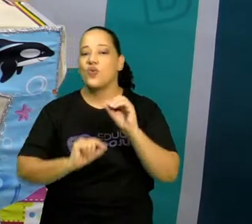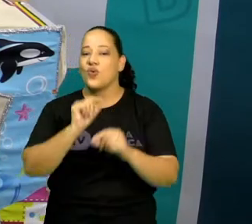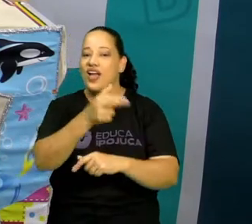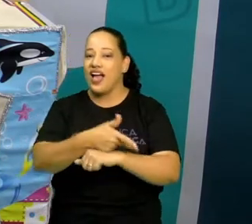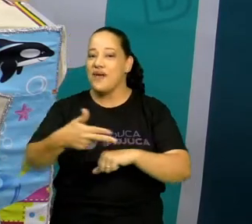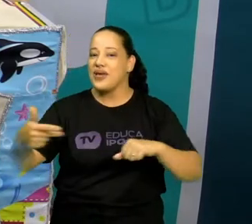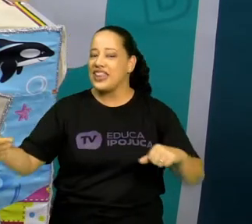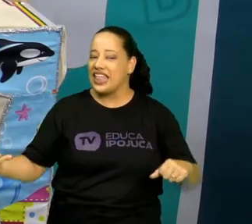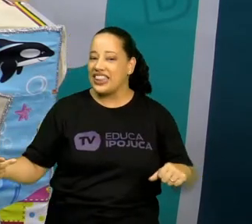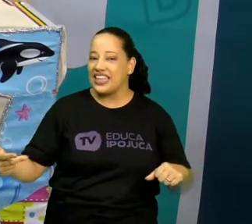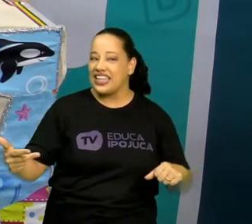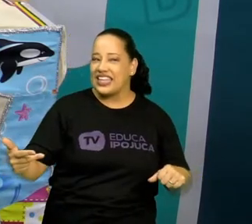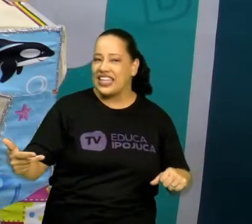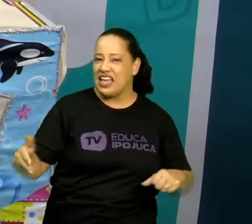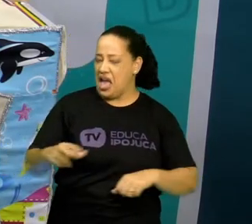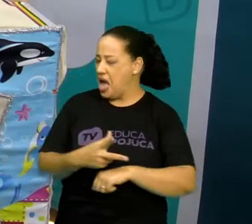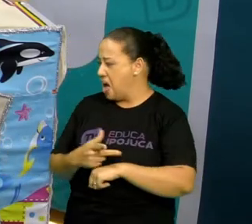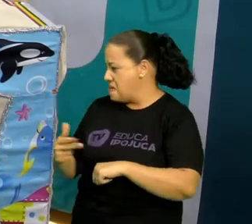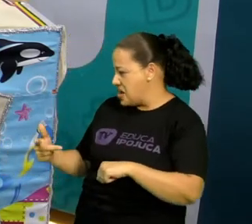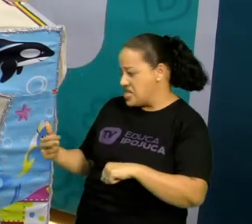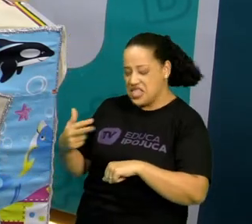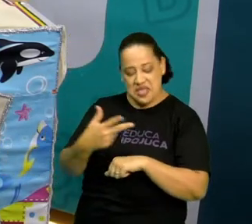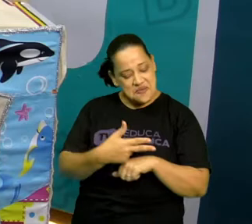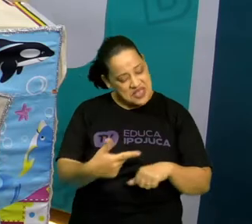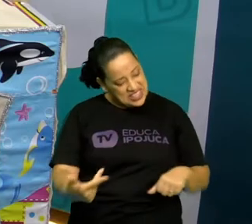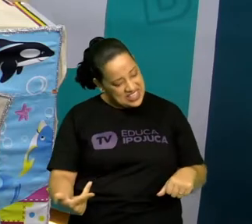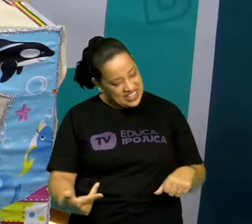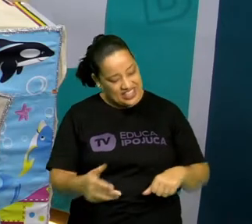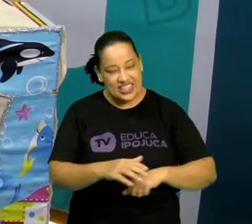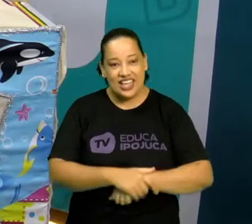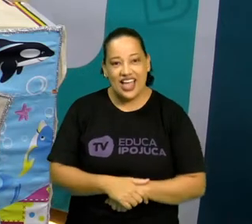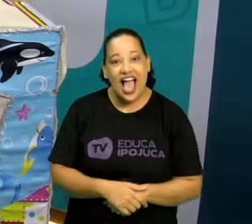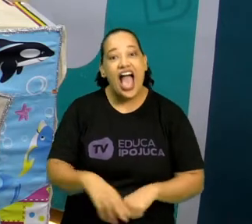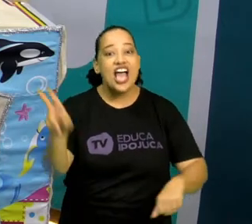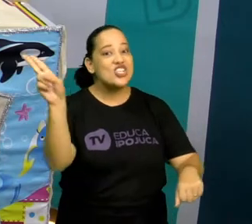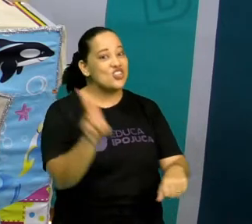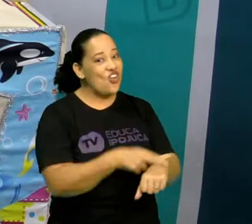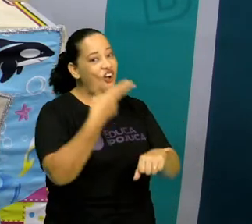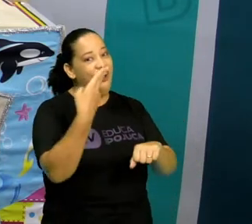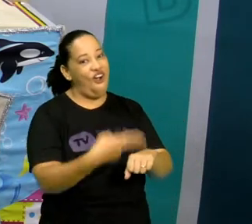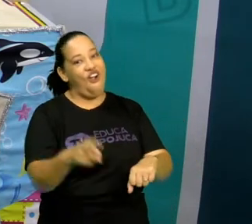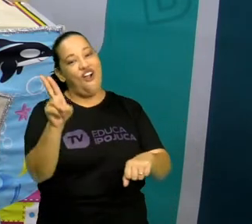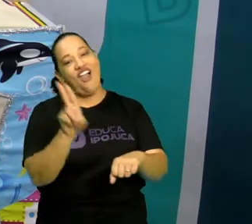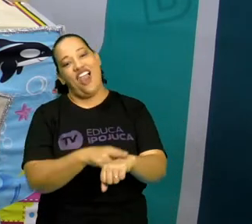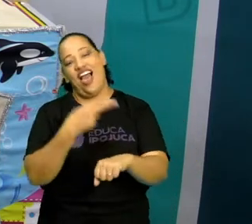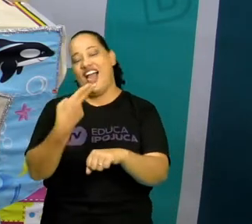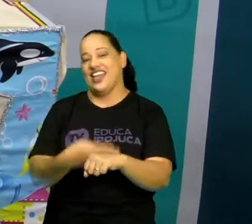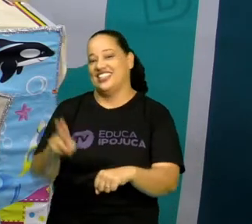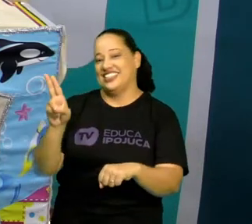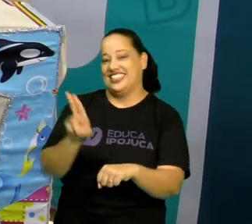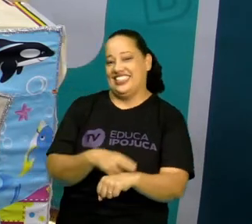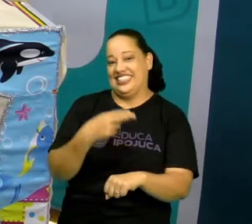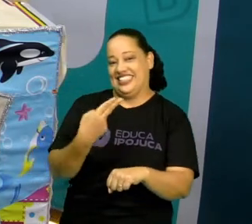Rabanete! Rabanete! É chocolate!